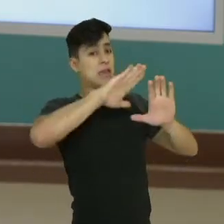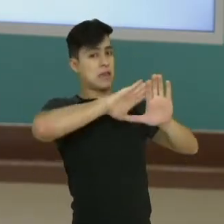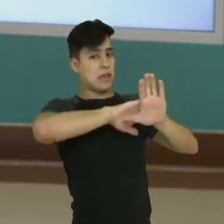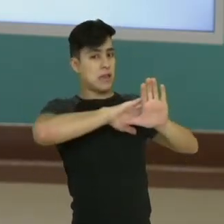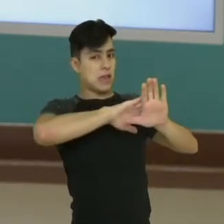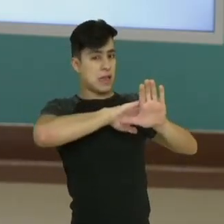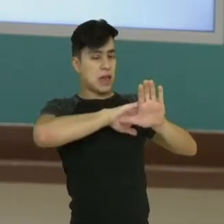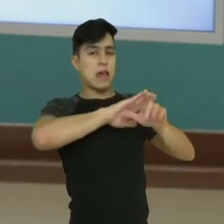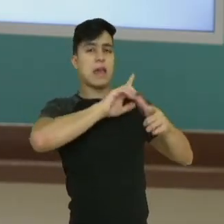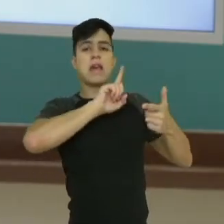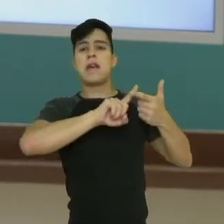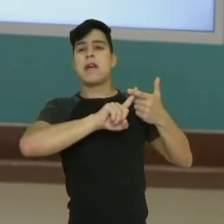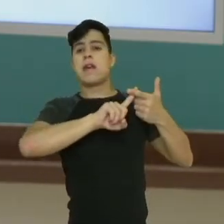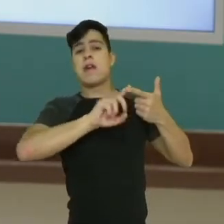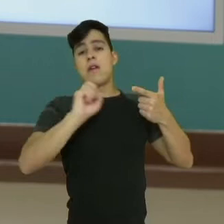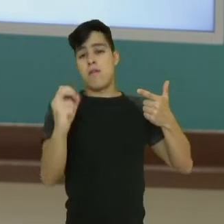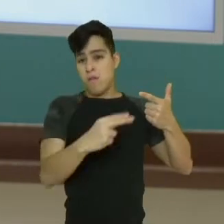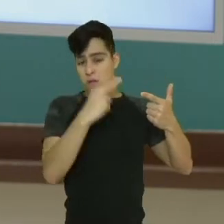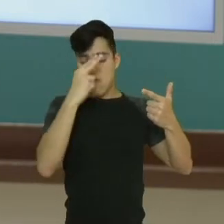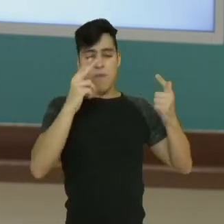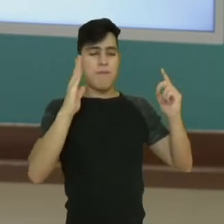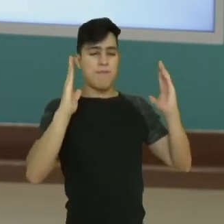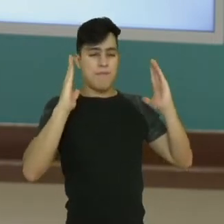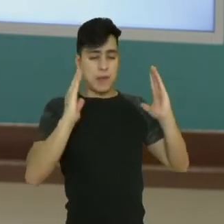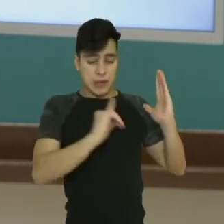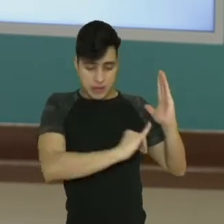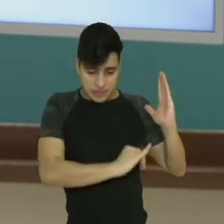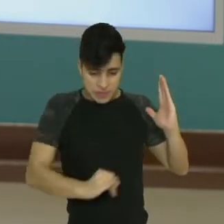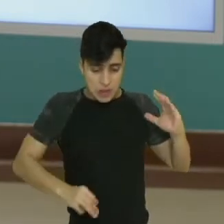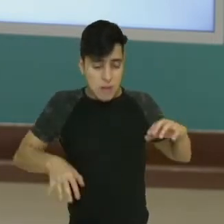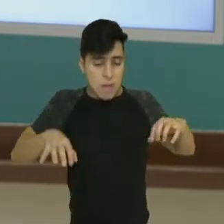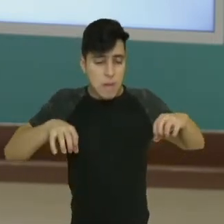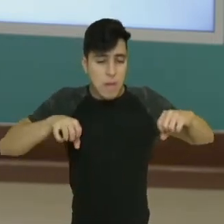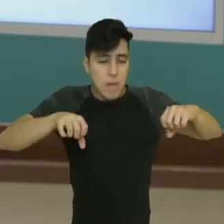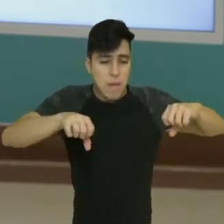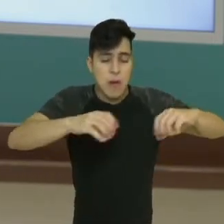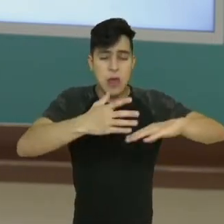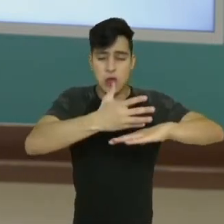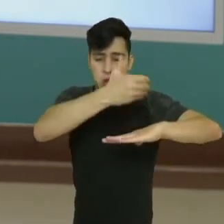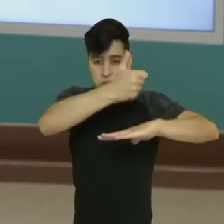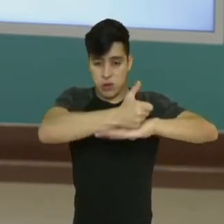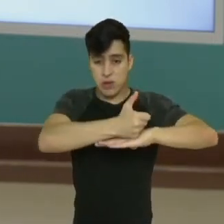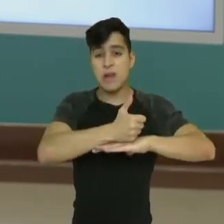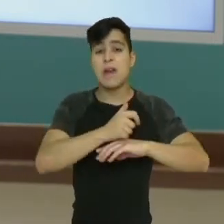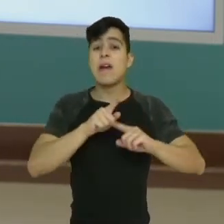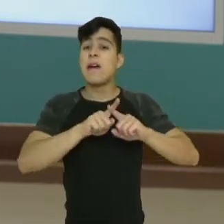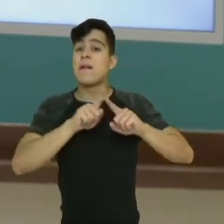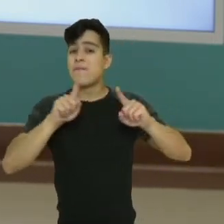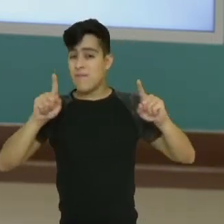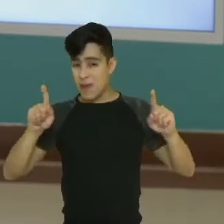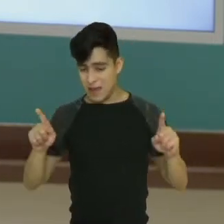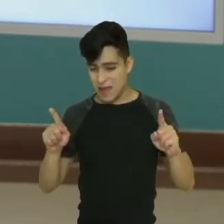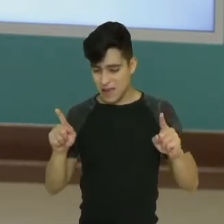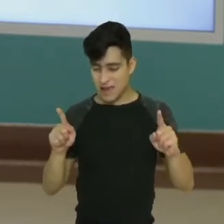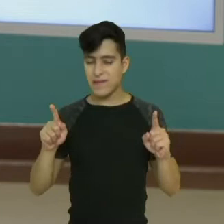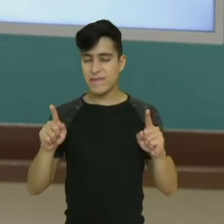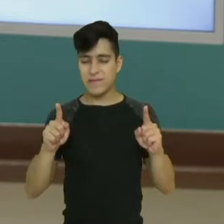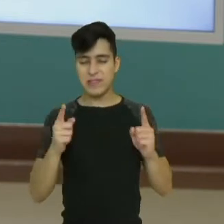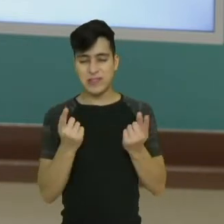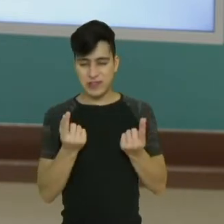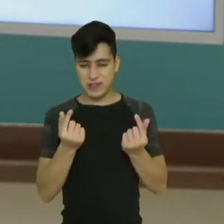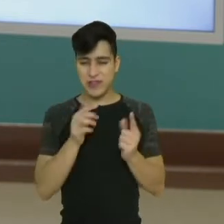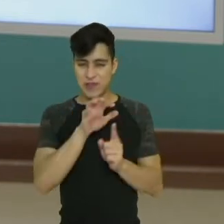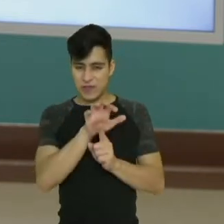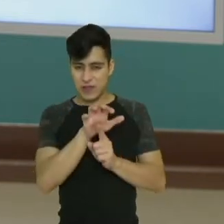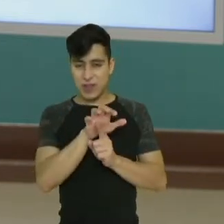época do colonialismo, do imperialismo e tudo mais, atualmente a influência econômica e tudo mais sobre os territórios é muito